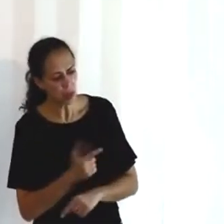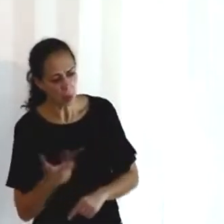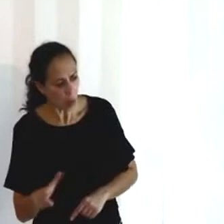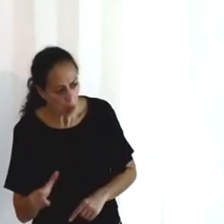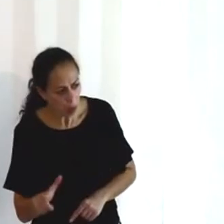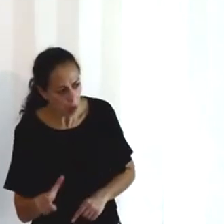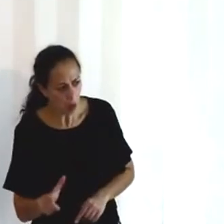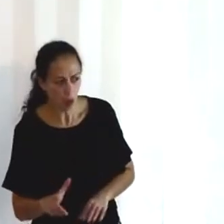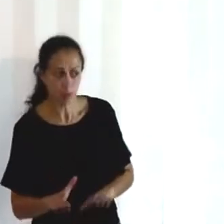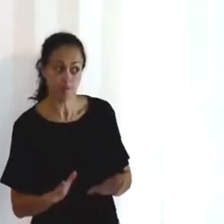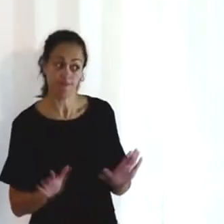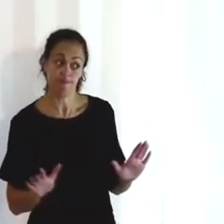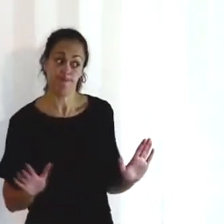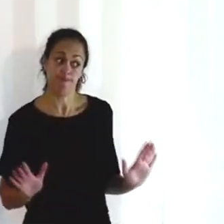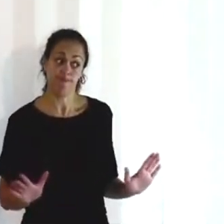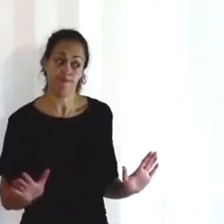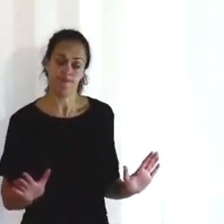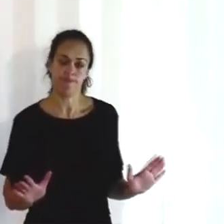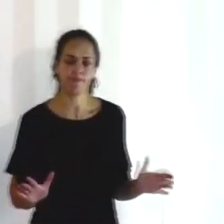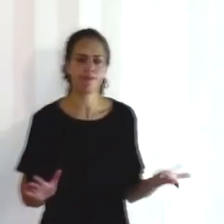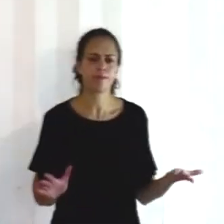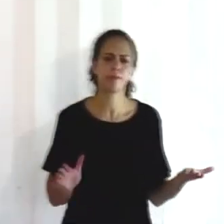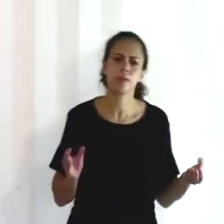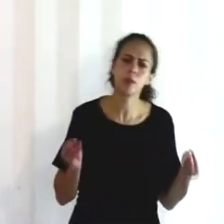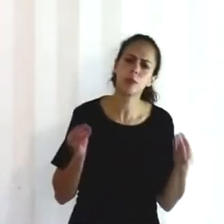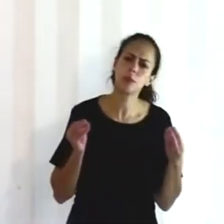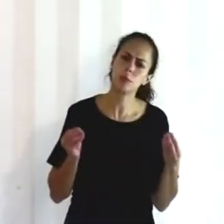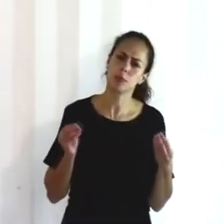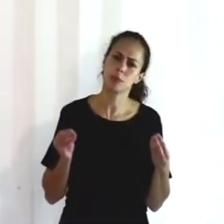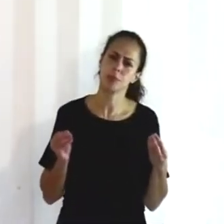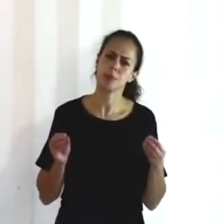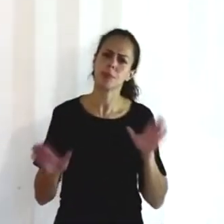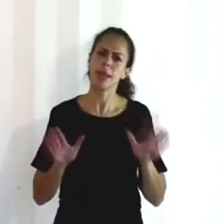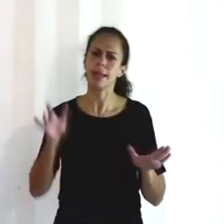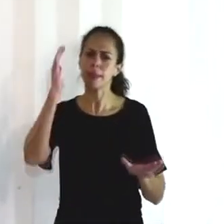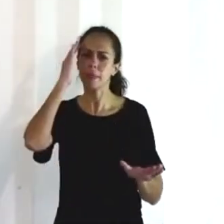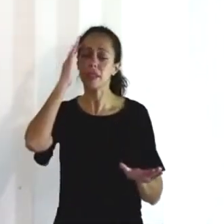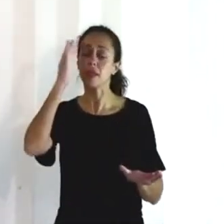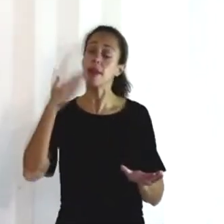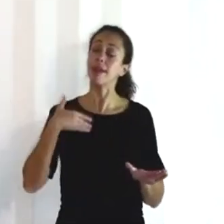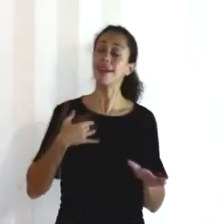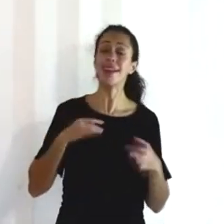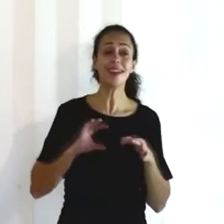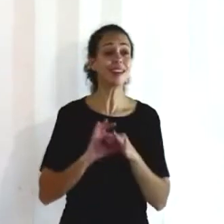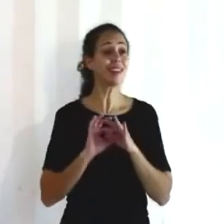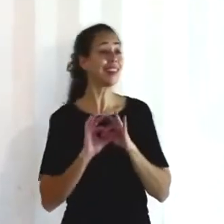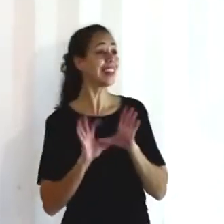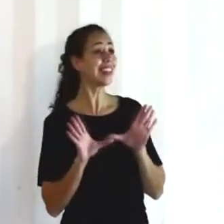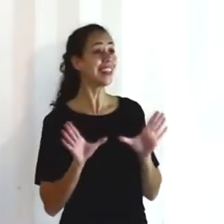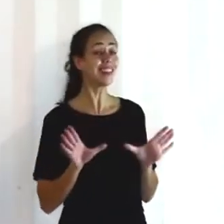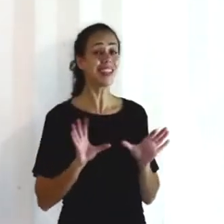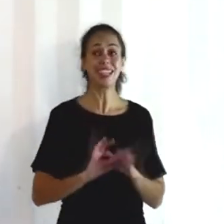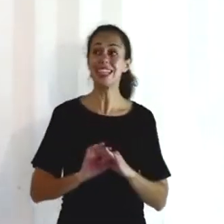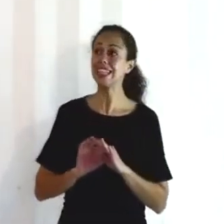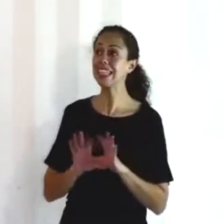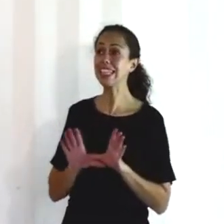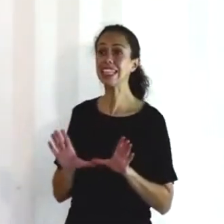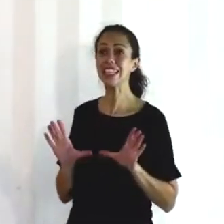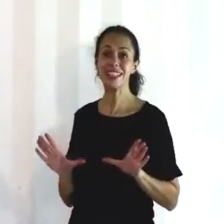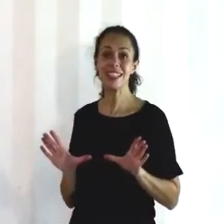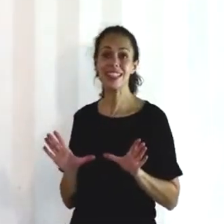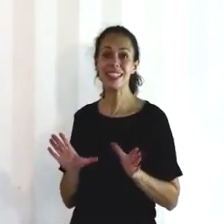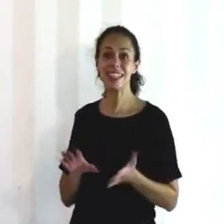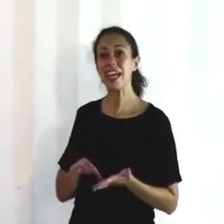sou livre. Agora, eu perdoar alguém ou não, isso é comigo. Isso é, se eu tiver santidade, sim. Se eu não